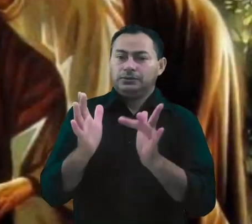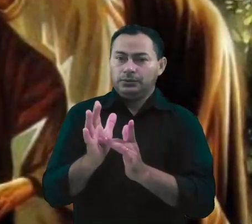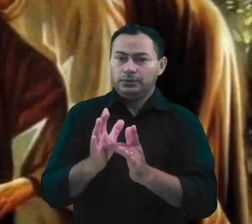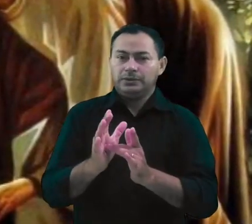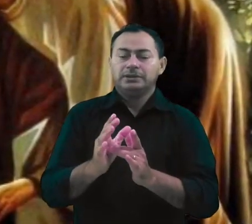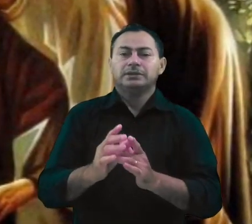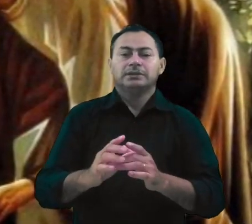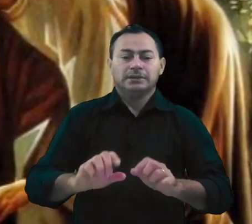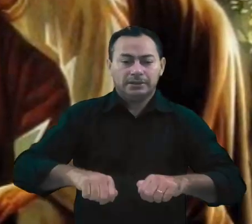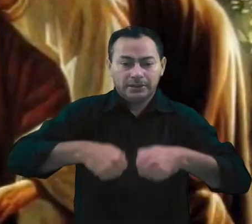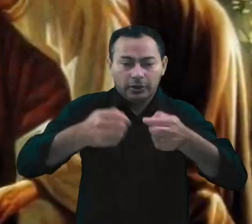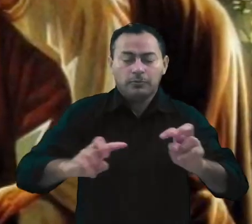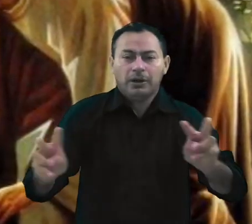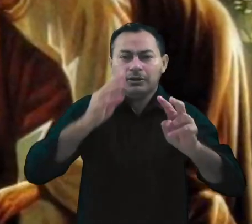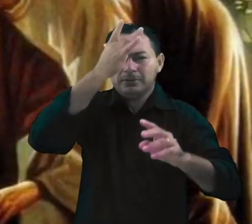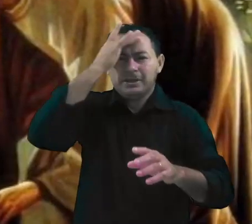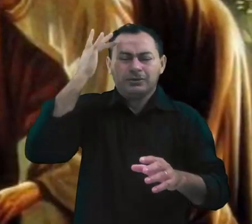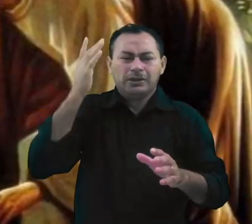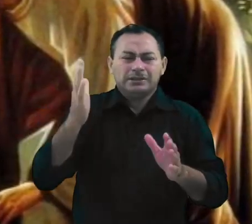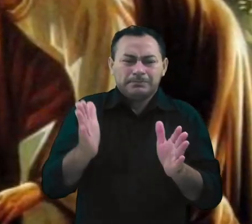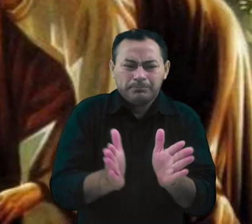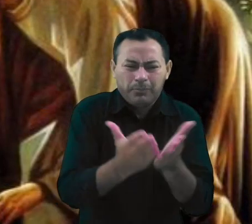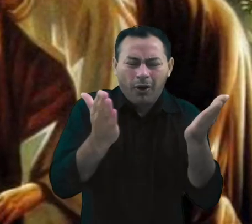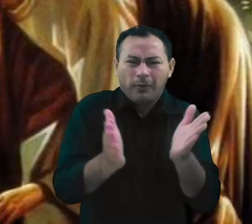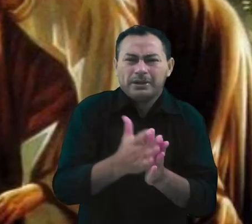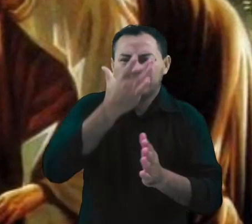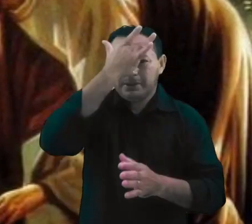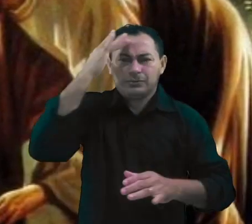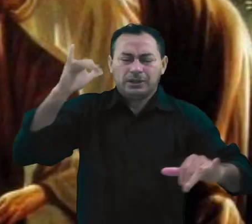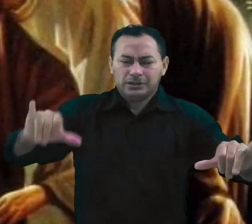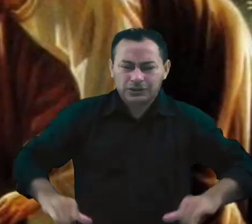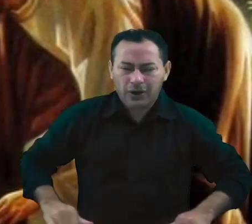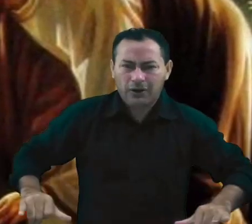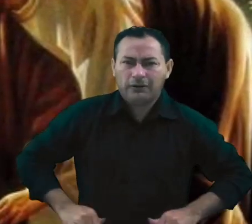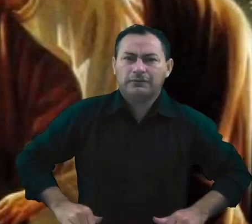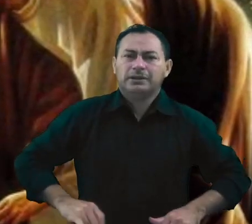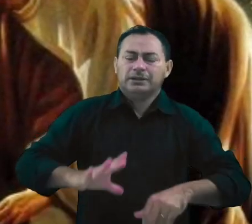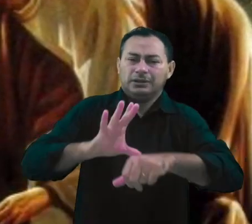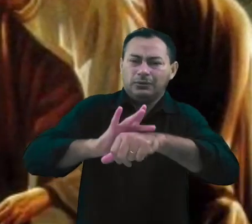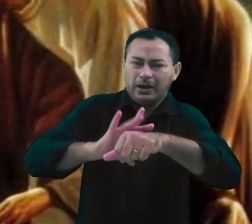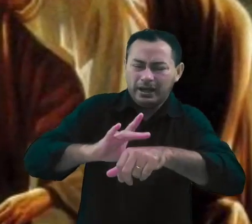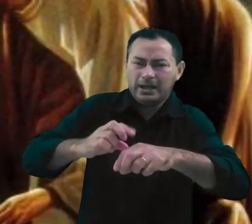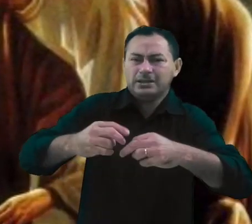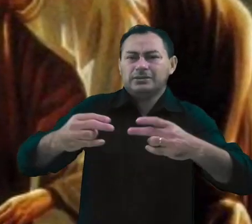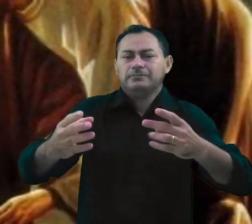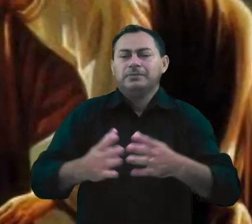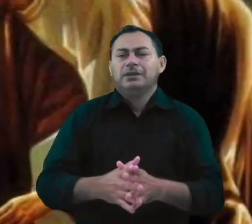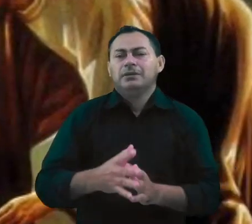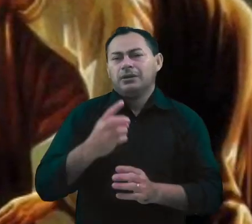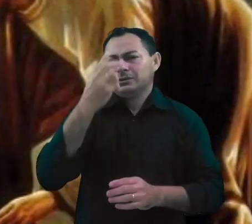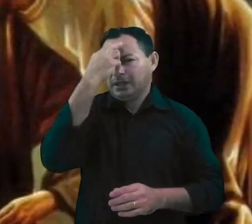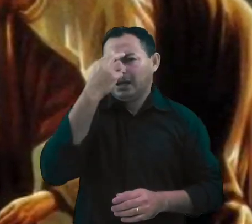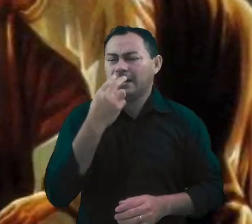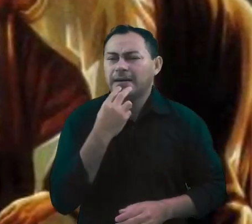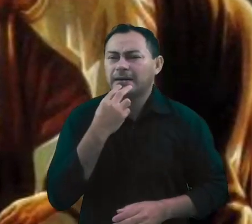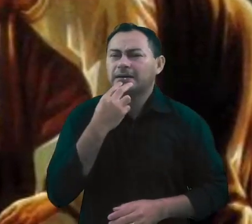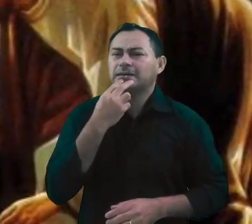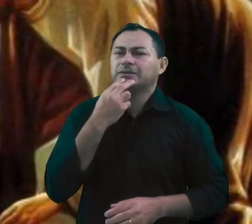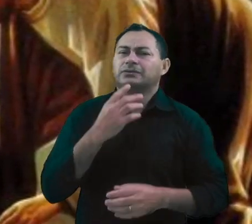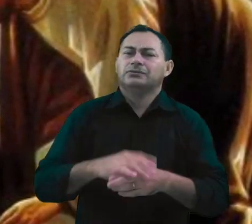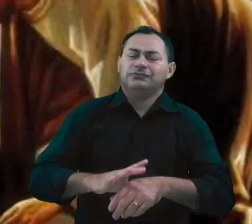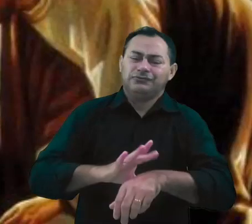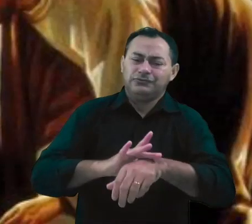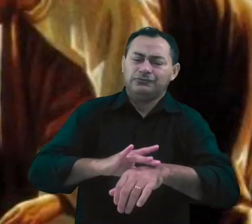aos espiritualmente pobres, e por espiritualmente pobres, Jesus está se referindo aos espiritualmente cegos,